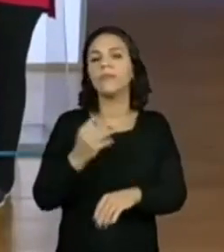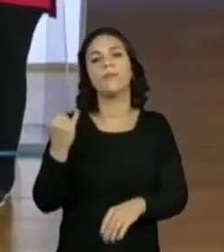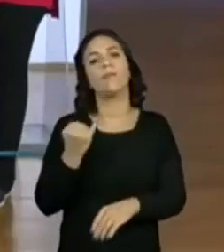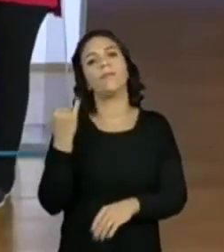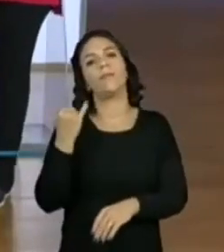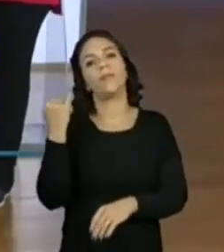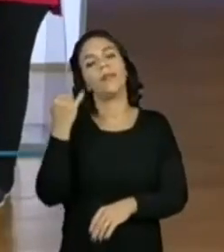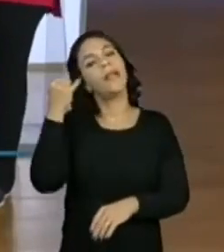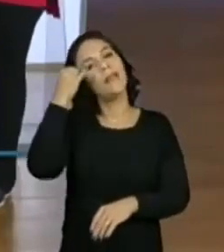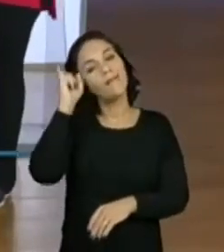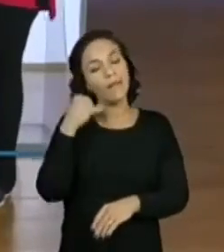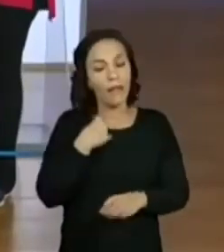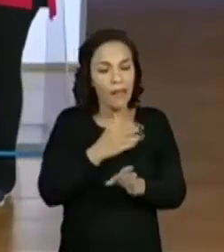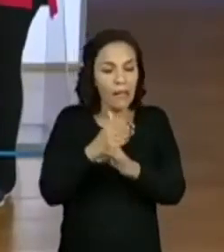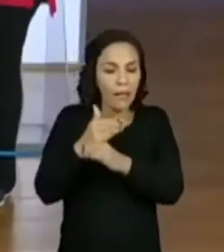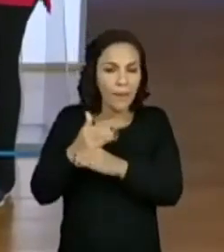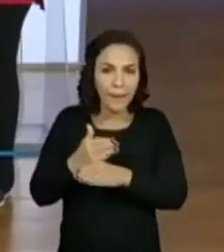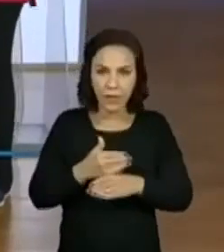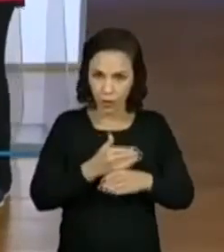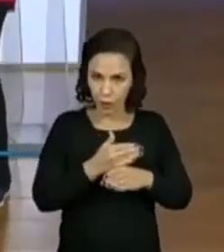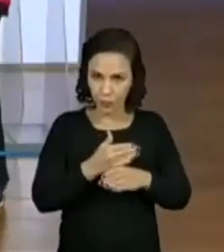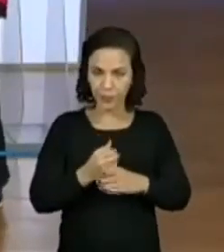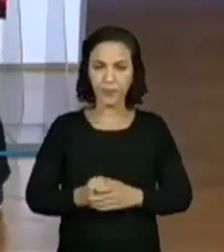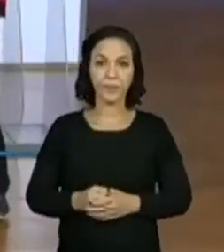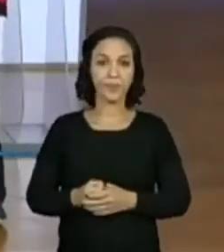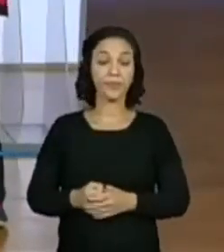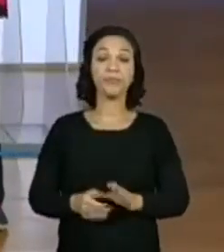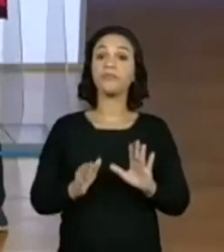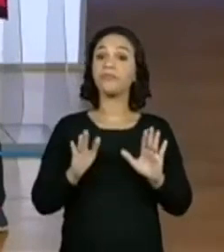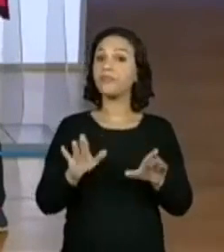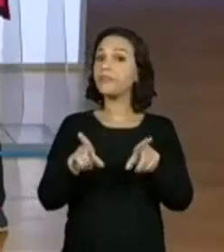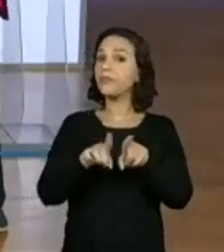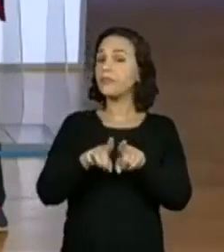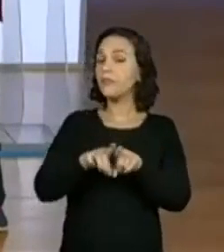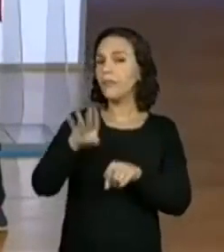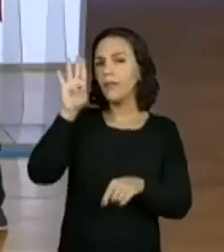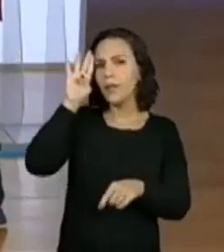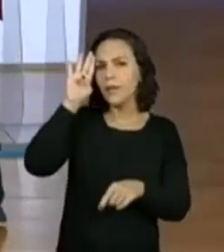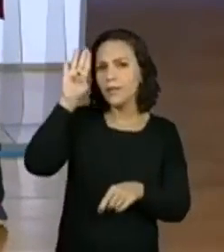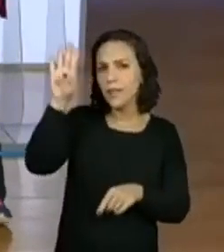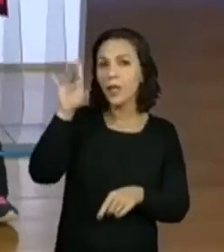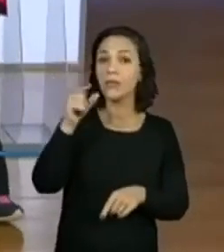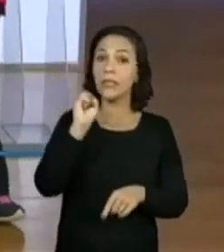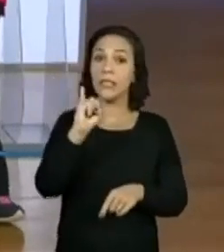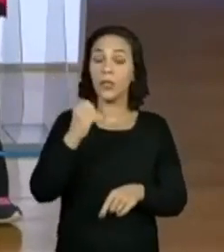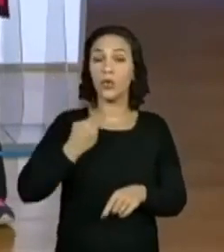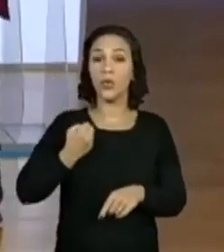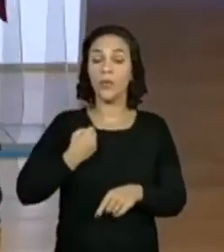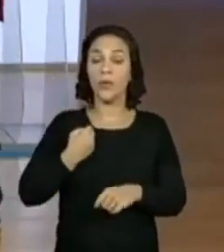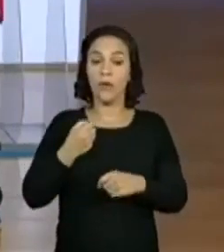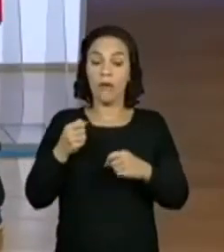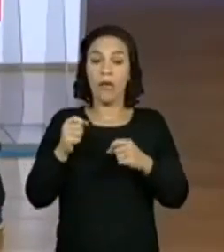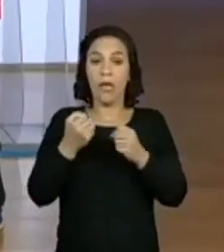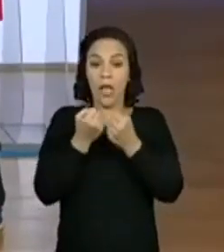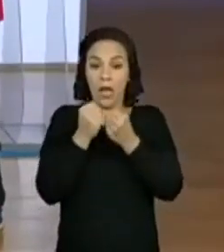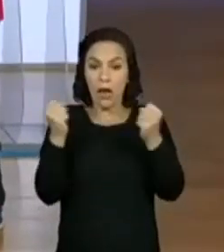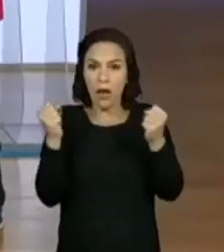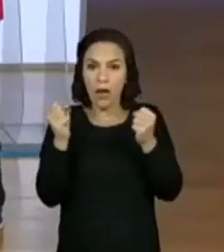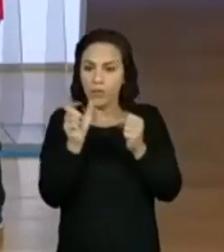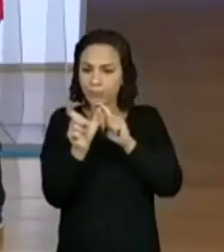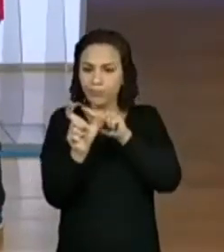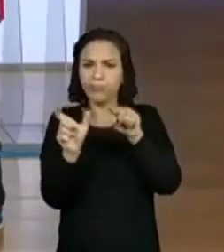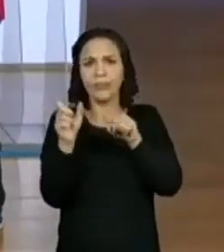importante para não se perder na contagem, né, professora? Sim, principalmente quando forem quantidades maiores. Fica muito fácil